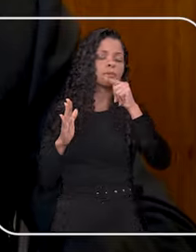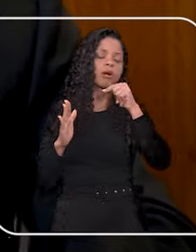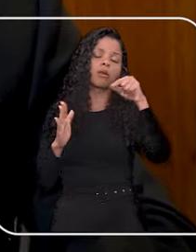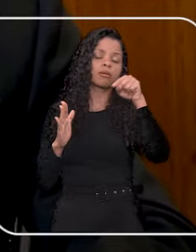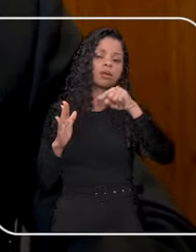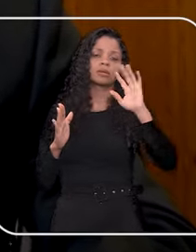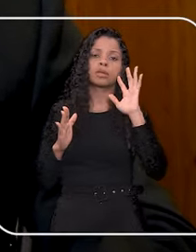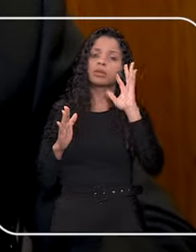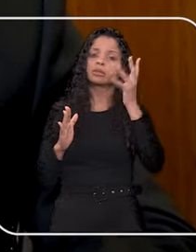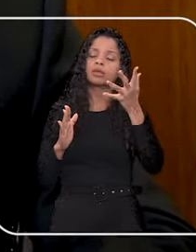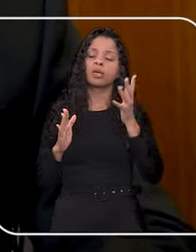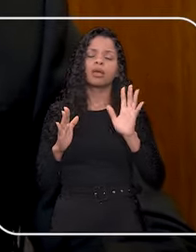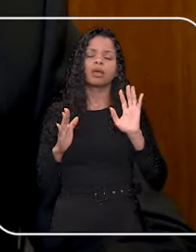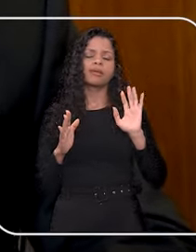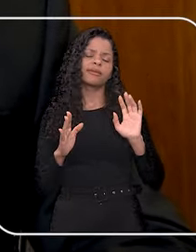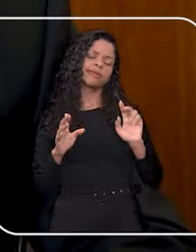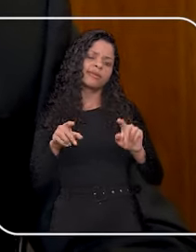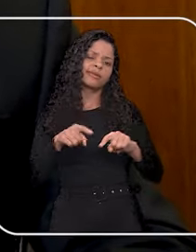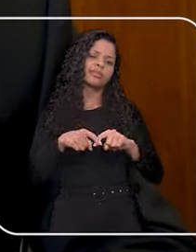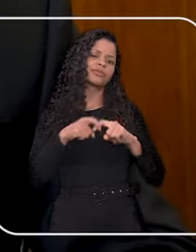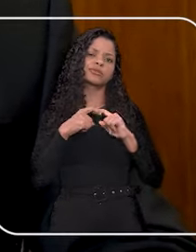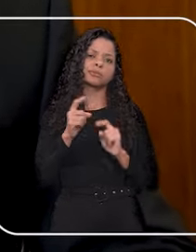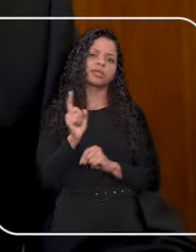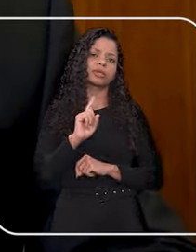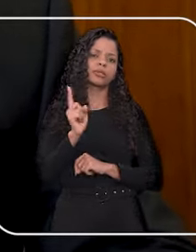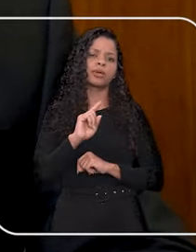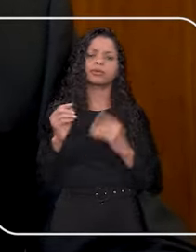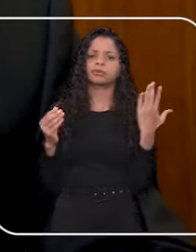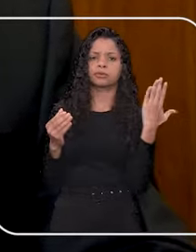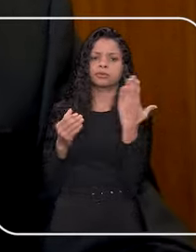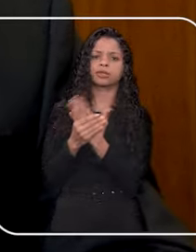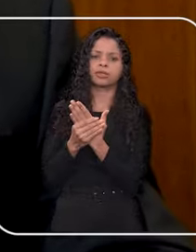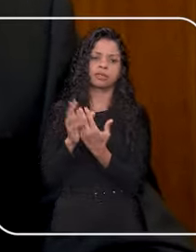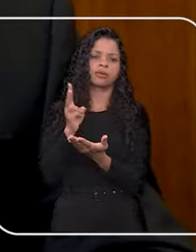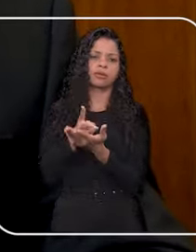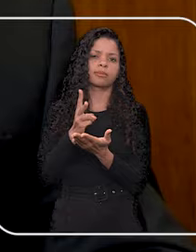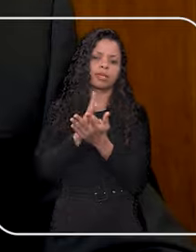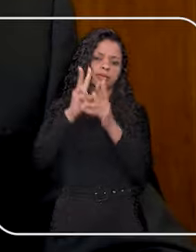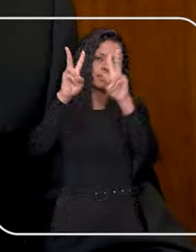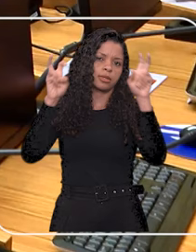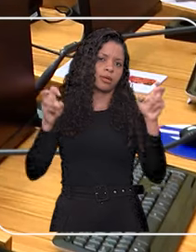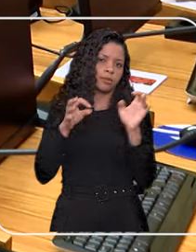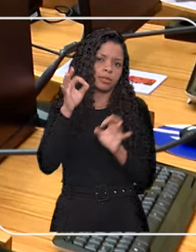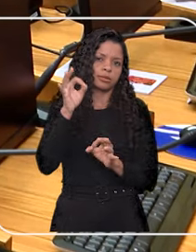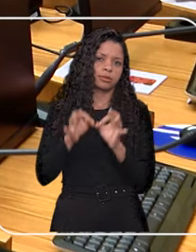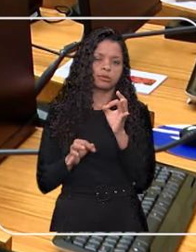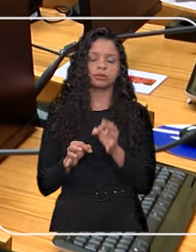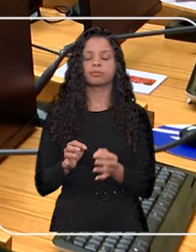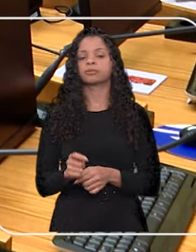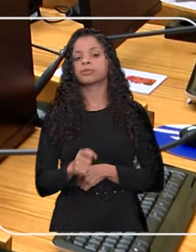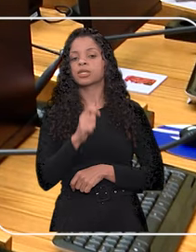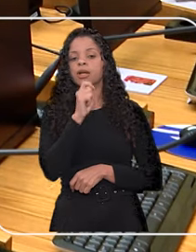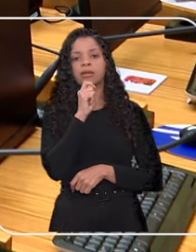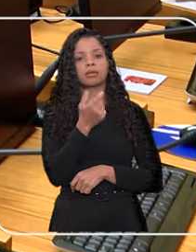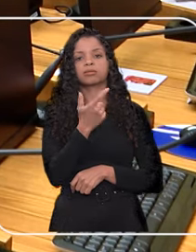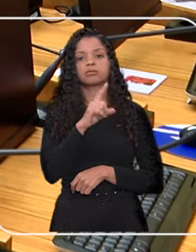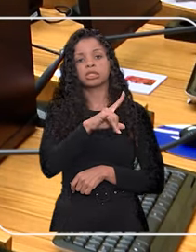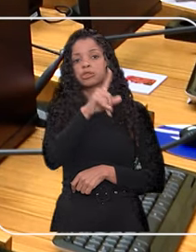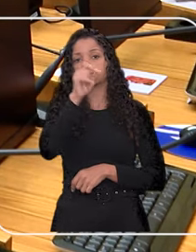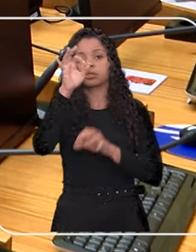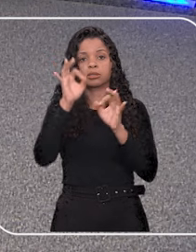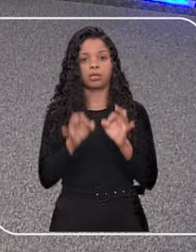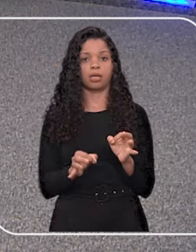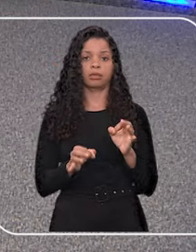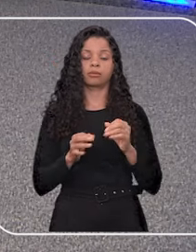de medida e decidiu não suspender a tramitação dos processos com a mesma questão jurídica ainda não há data marcada para o